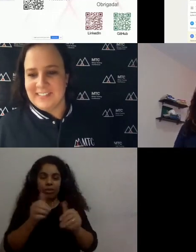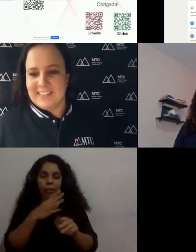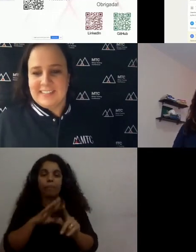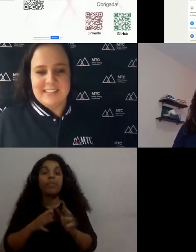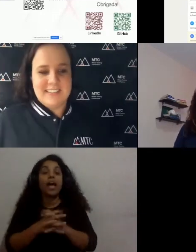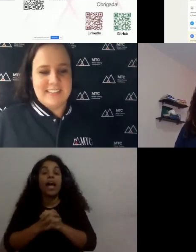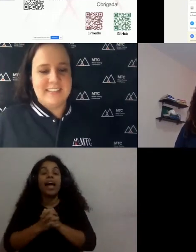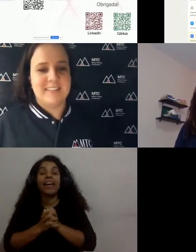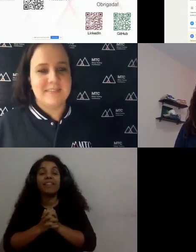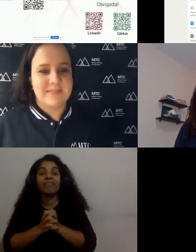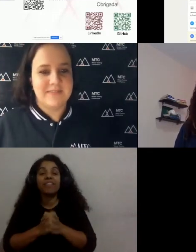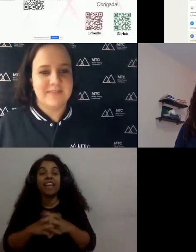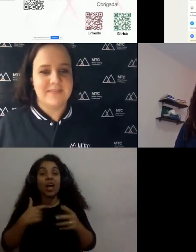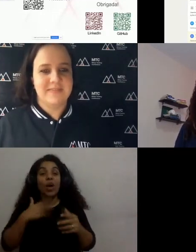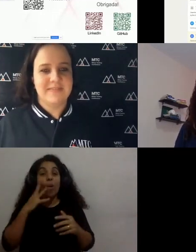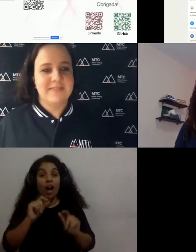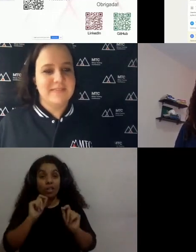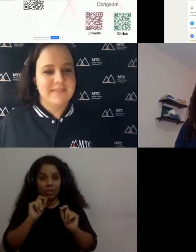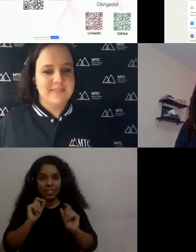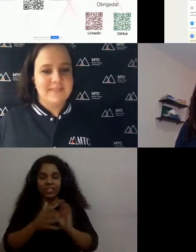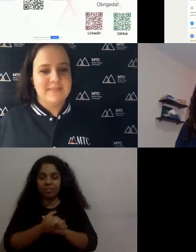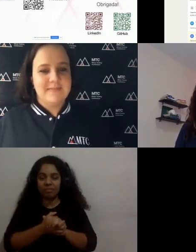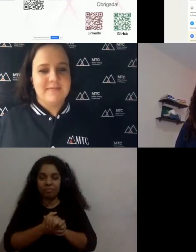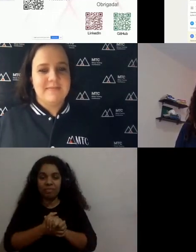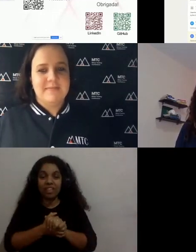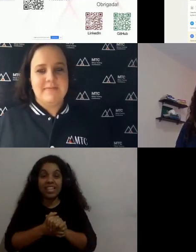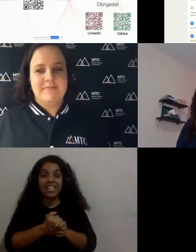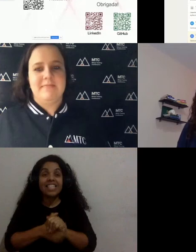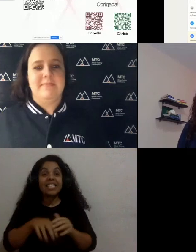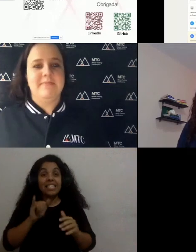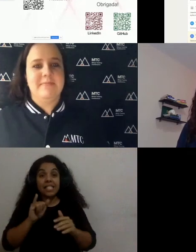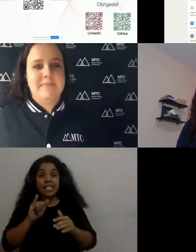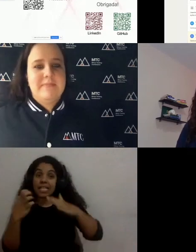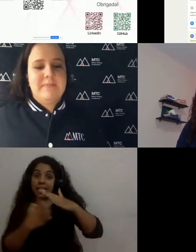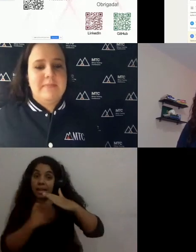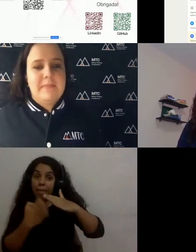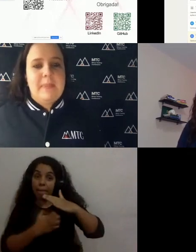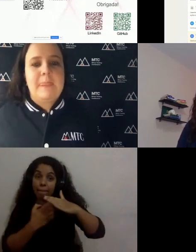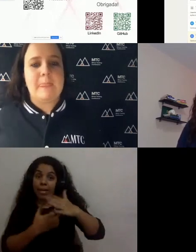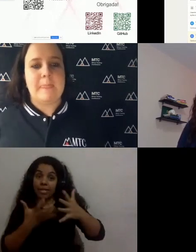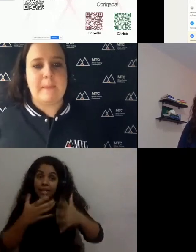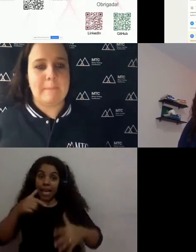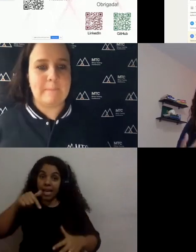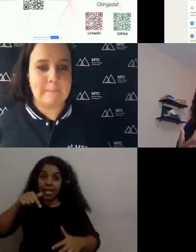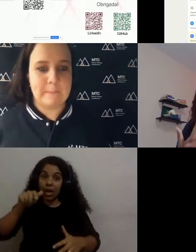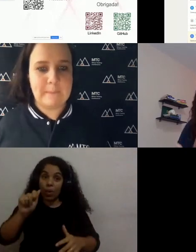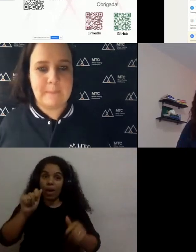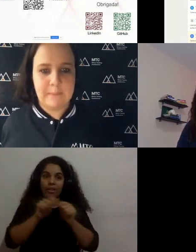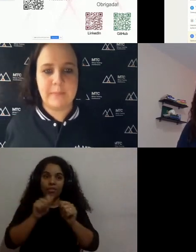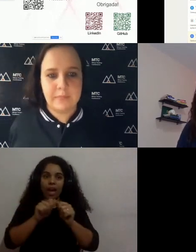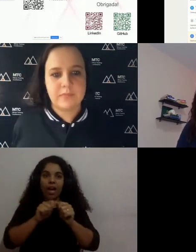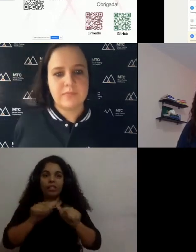Tá. Eu acho o seguinte, se a empresa quer que o QA faça um